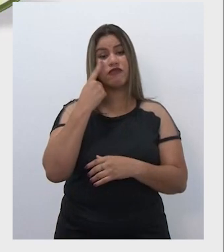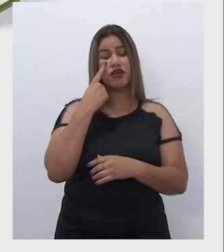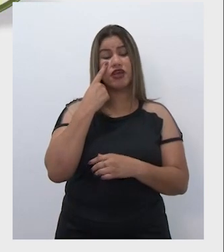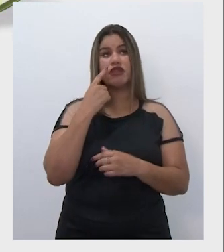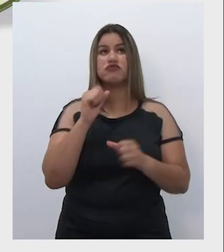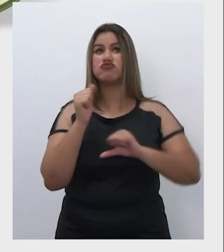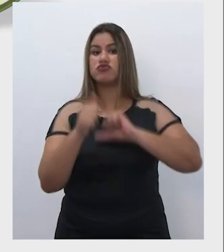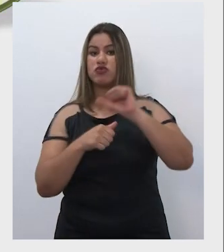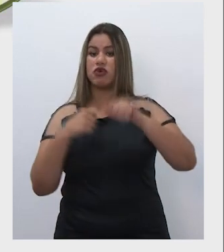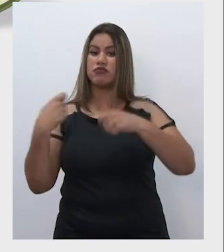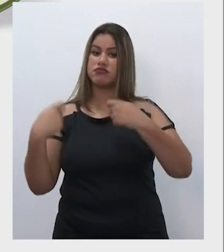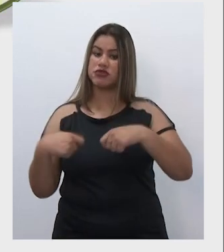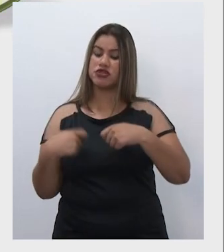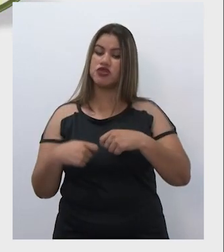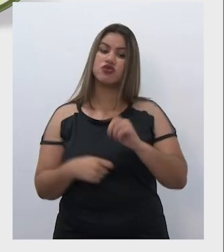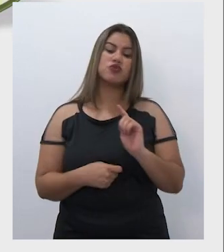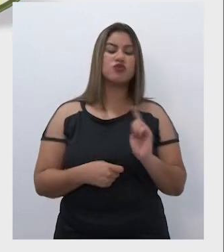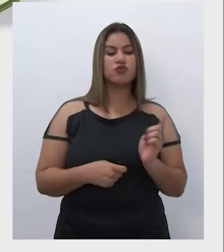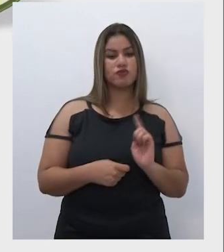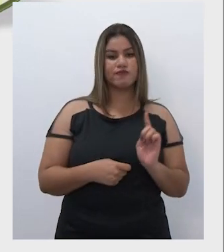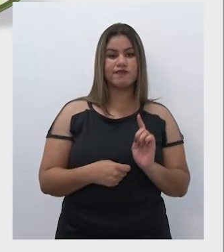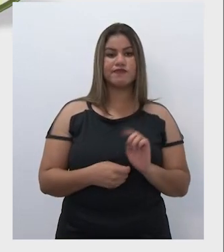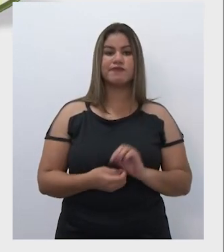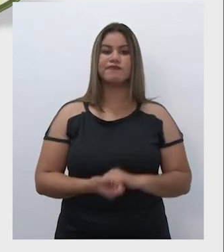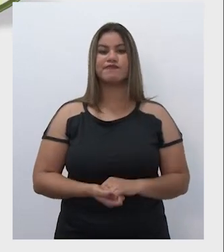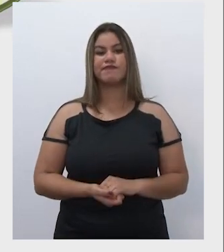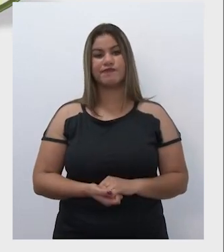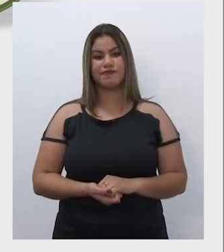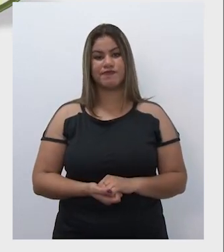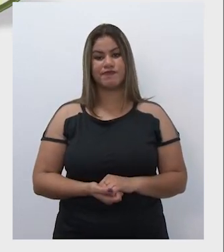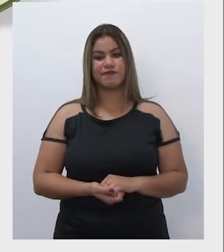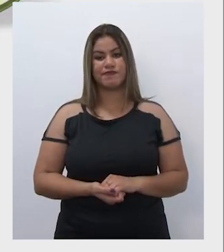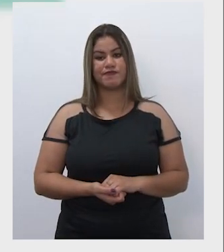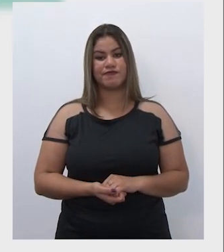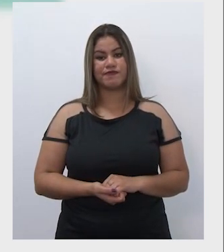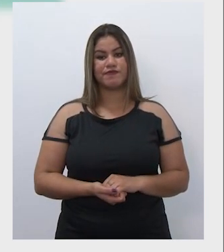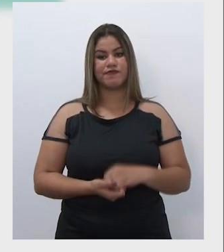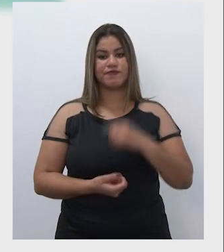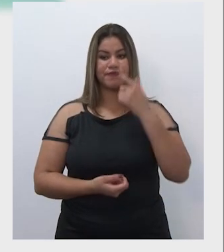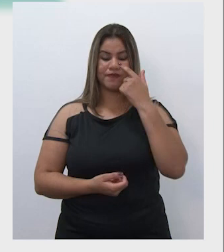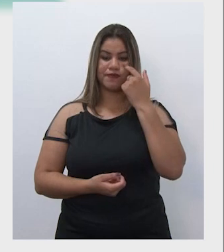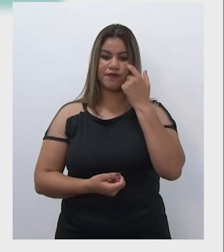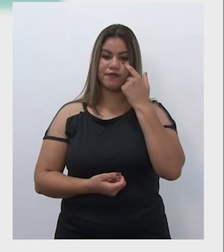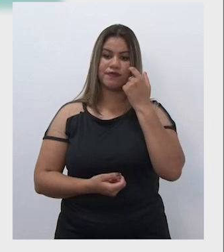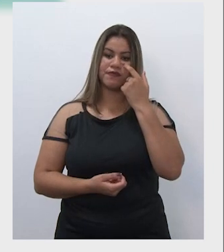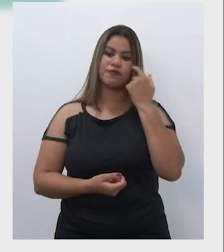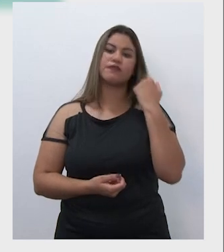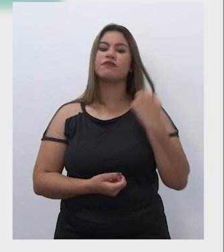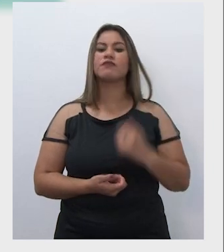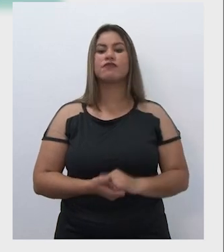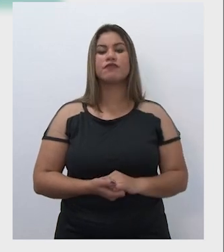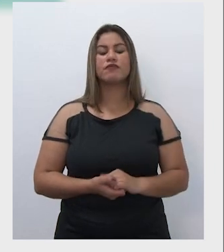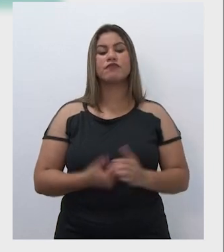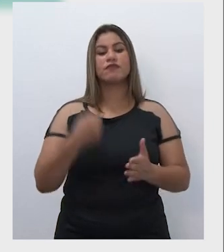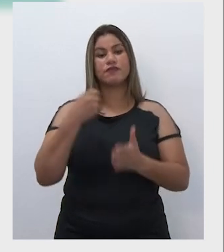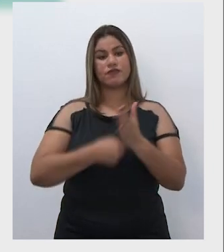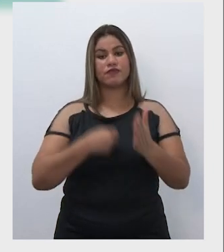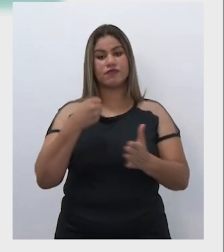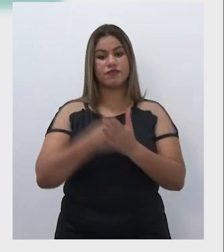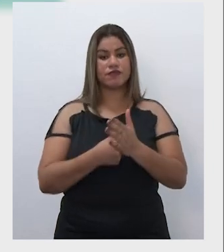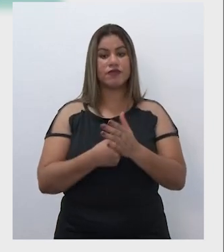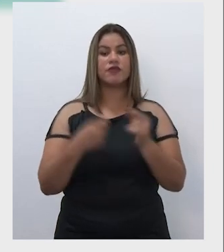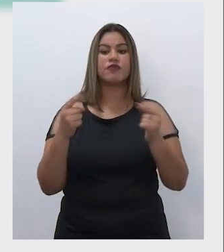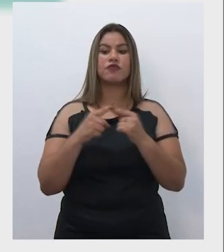planejadas, acompanhar se algo precisa ser alterado. No comportamento de persistência,